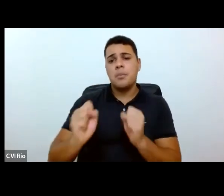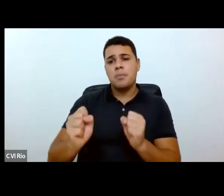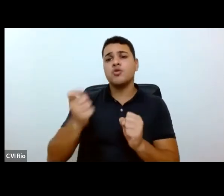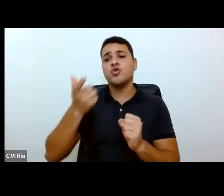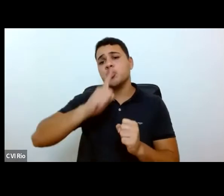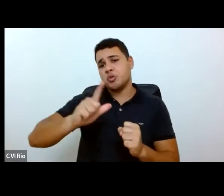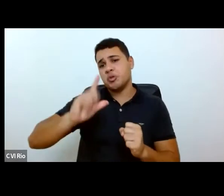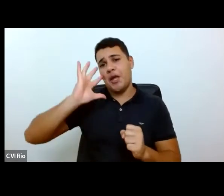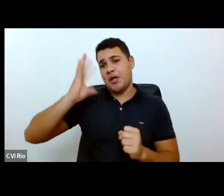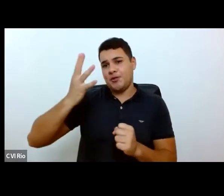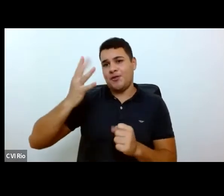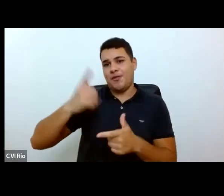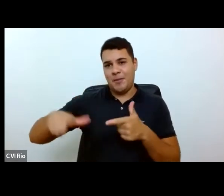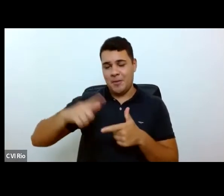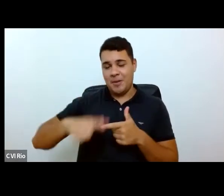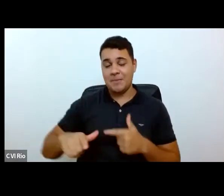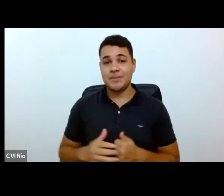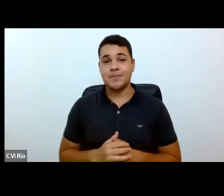fala